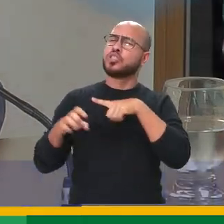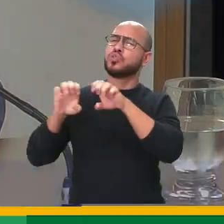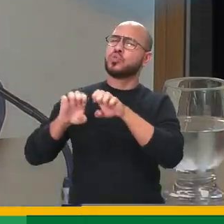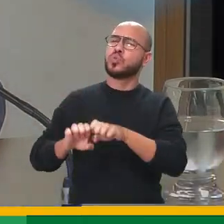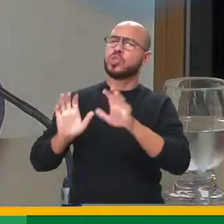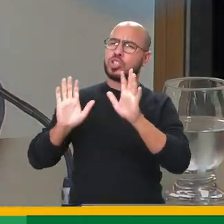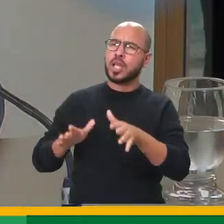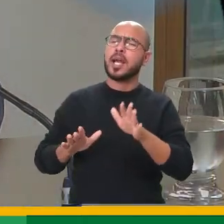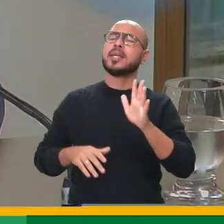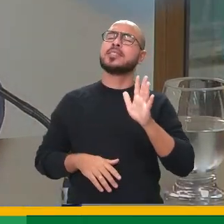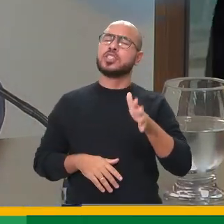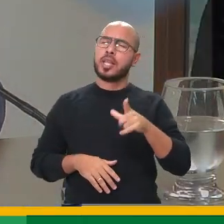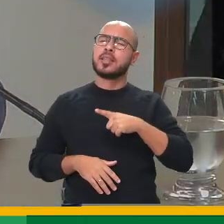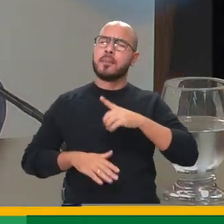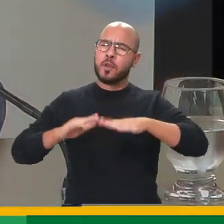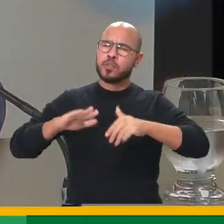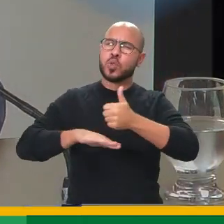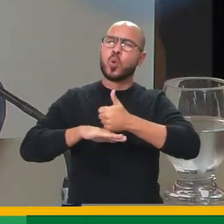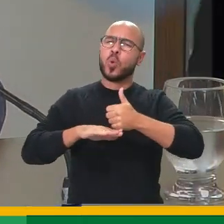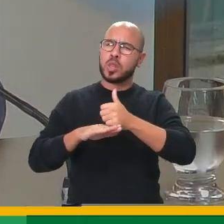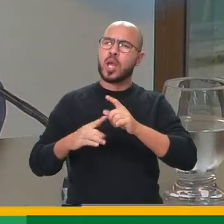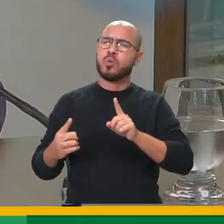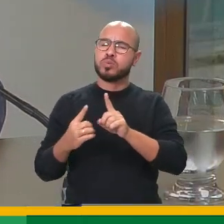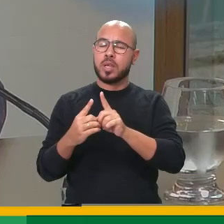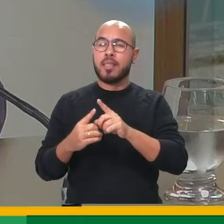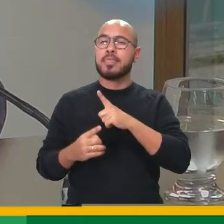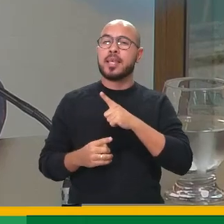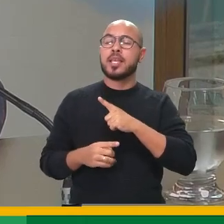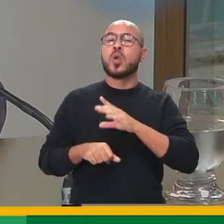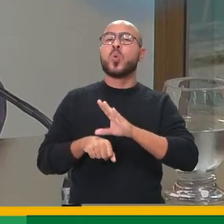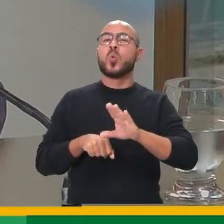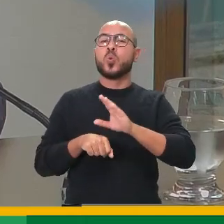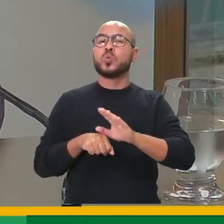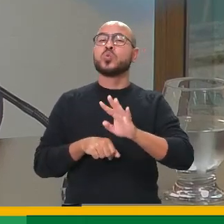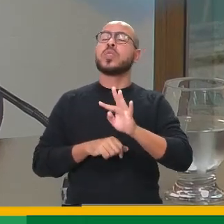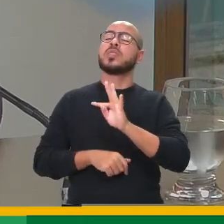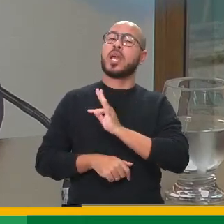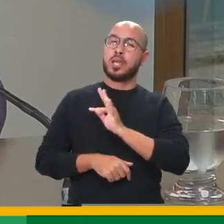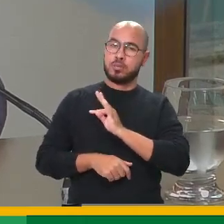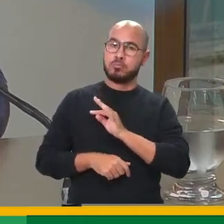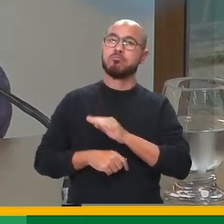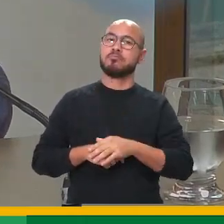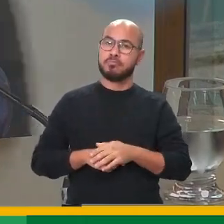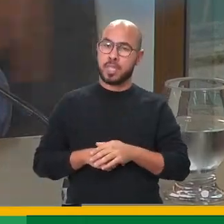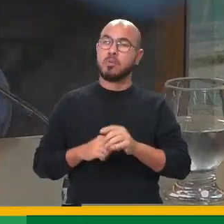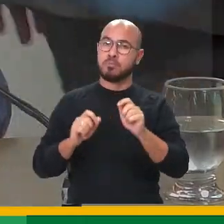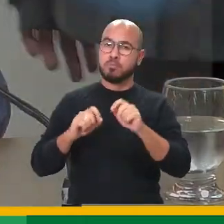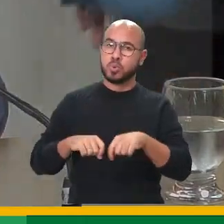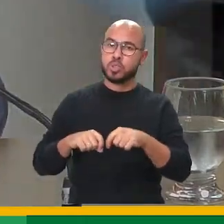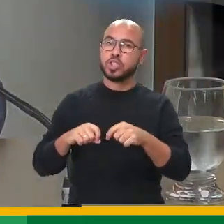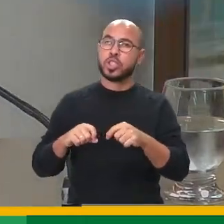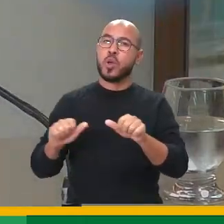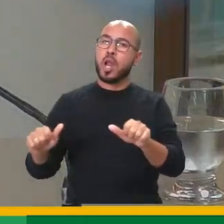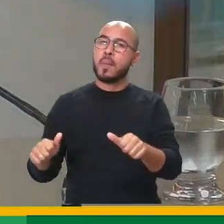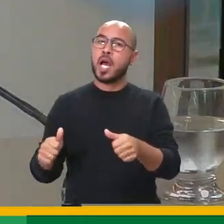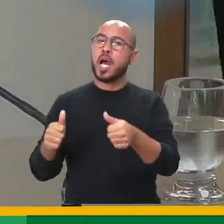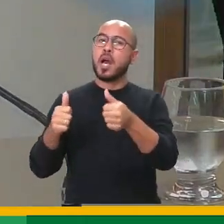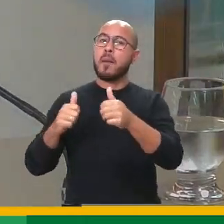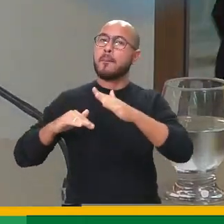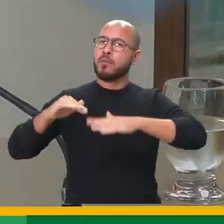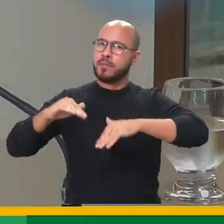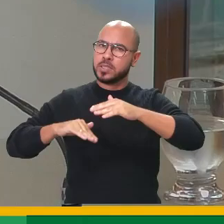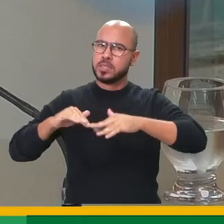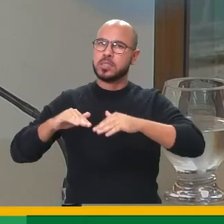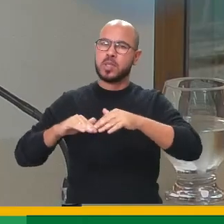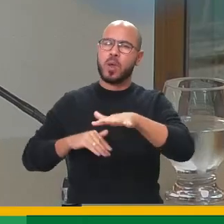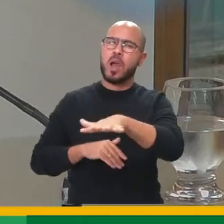curso profissionalizante um curso técnico que vai ser muito bacana pra gente aperfeiçoar naquela região né de